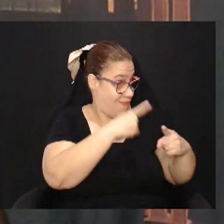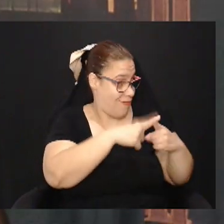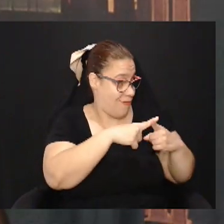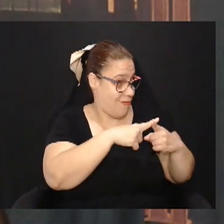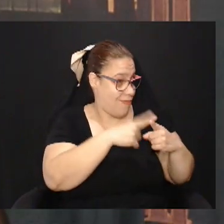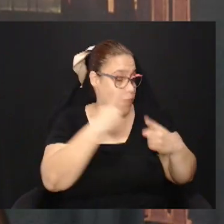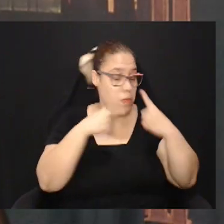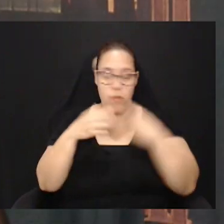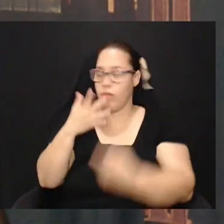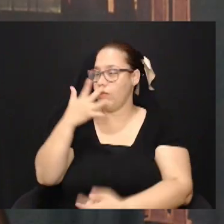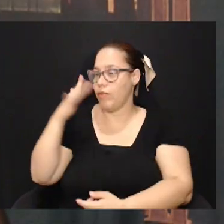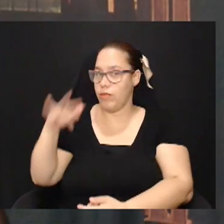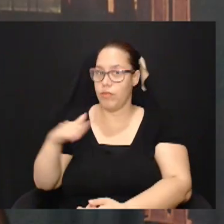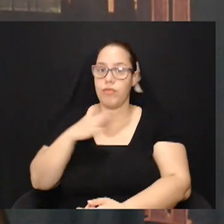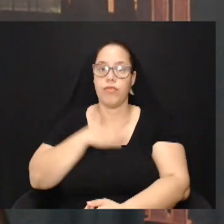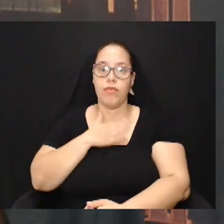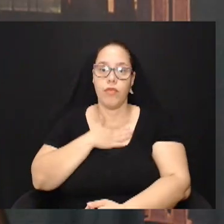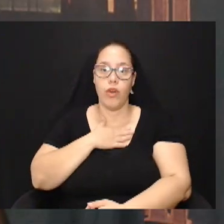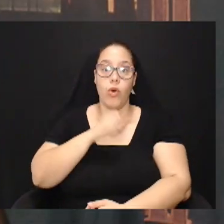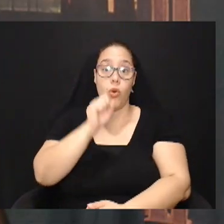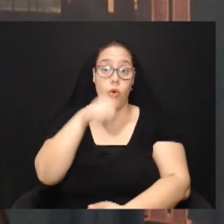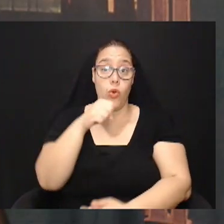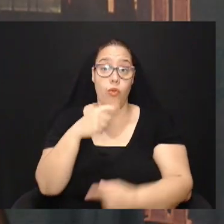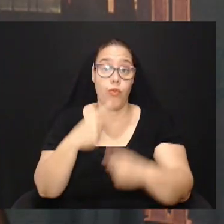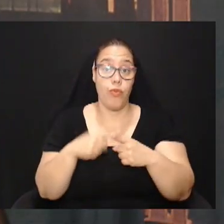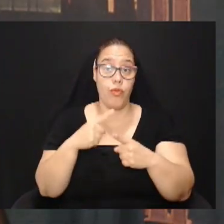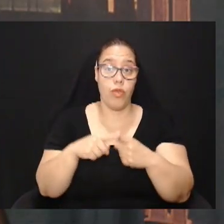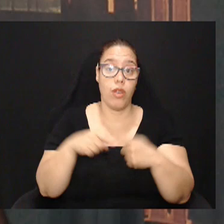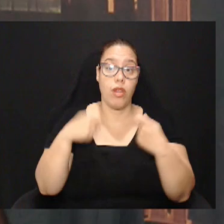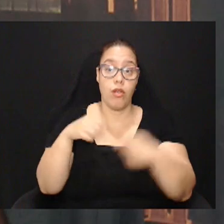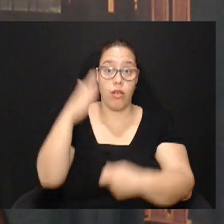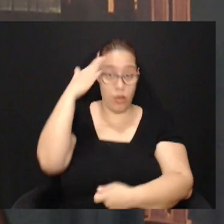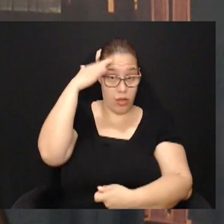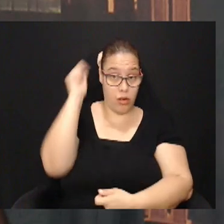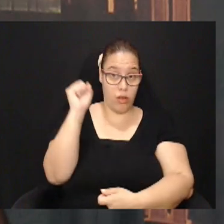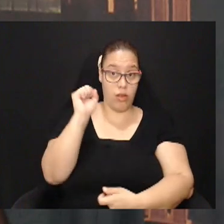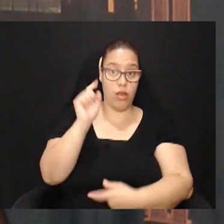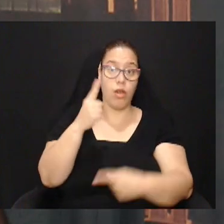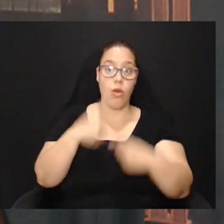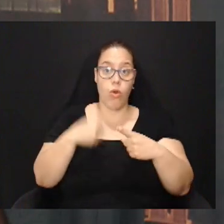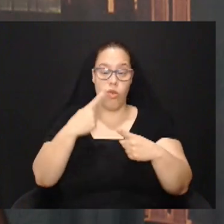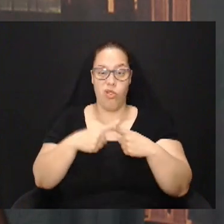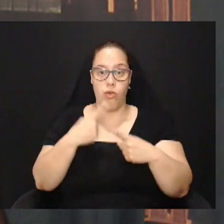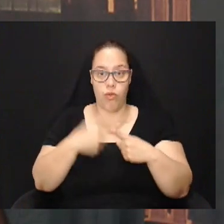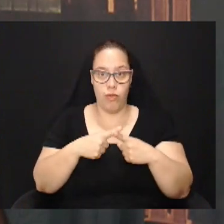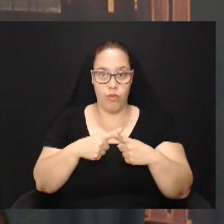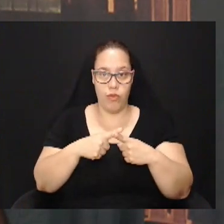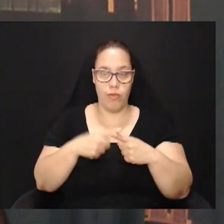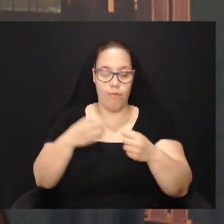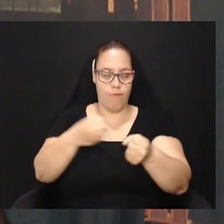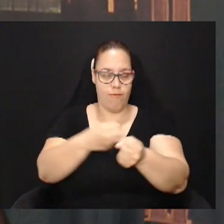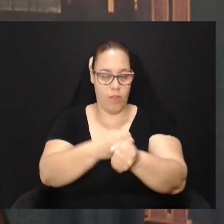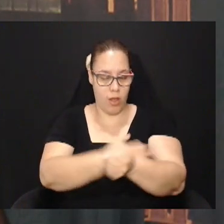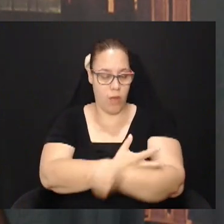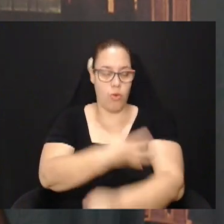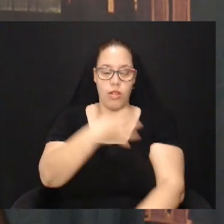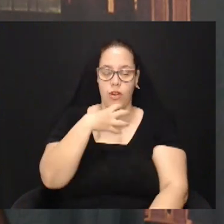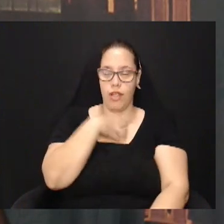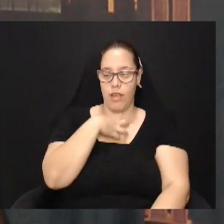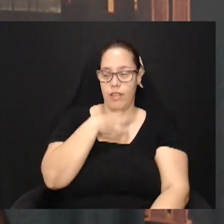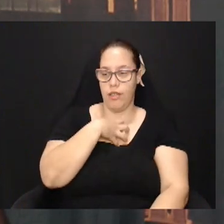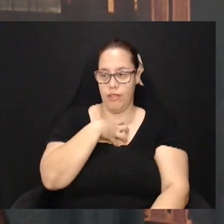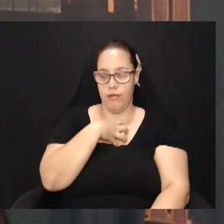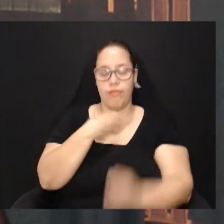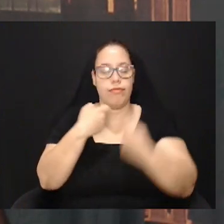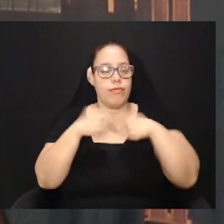Eu considero que sim, porque as crianças precisam saber o porquê da emoção que ela está sentindo. A gente precisa